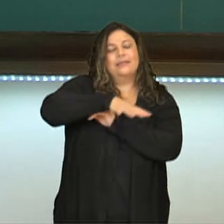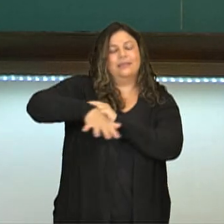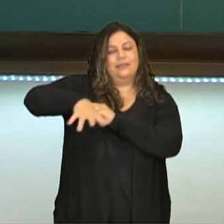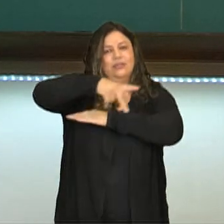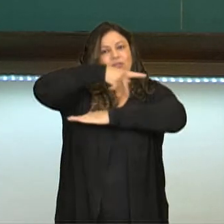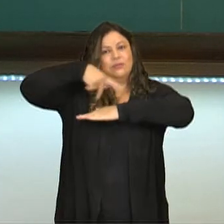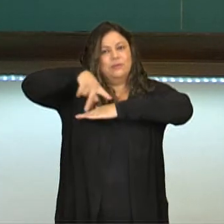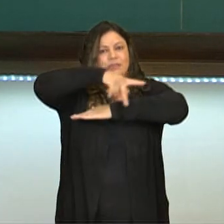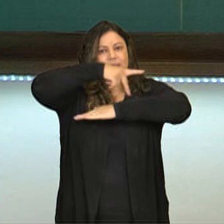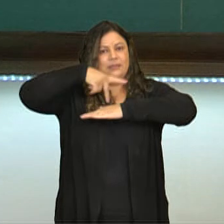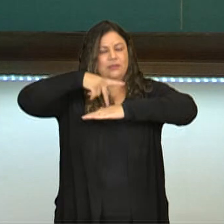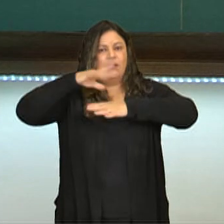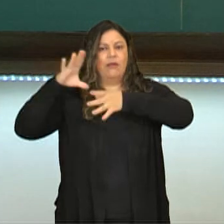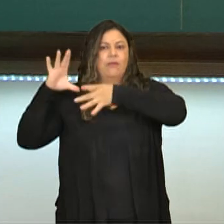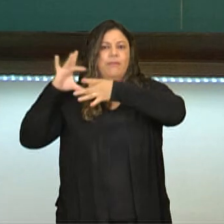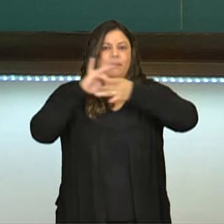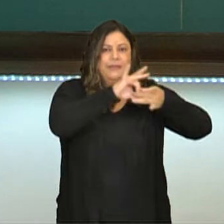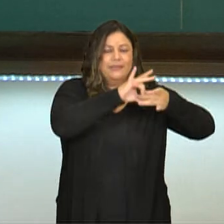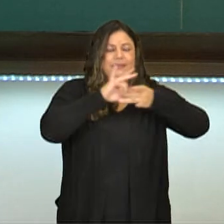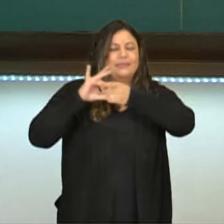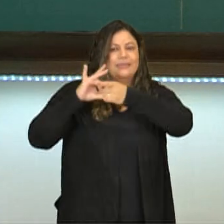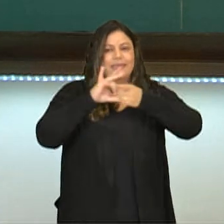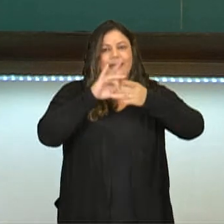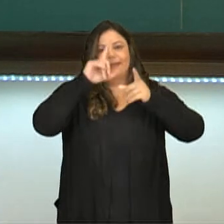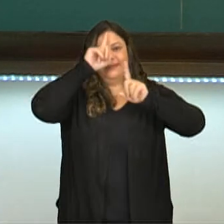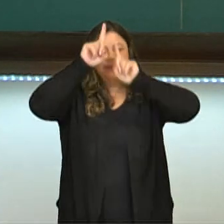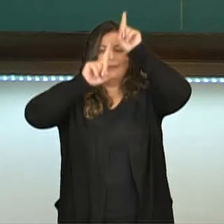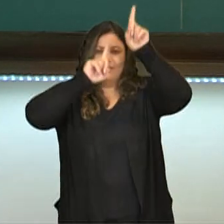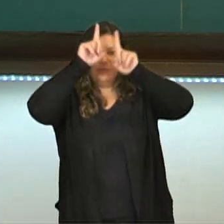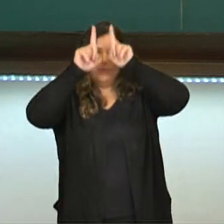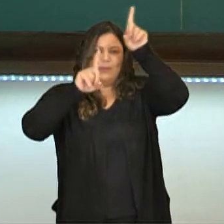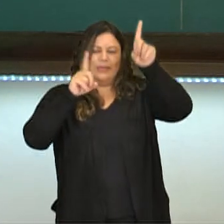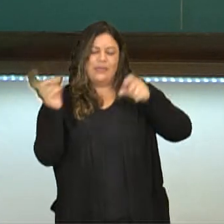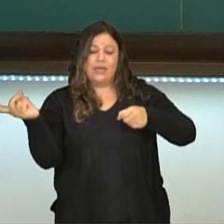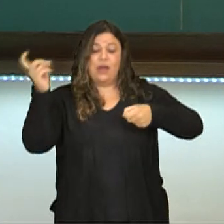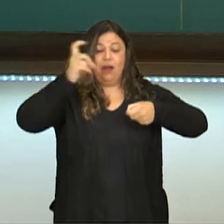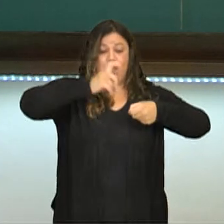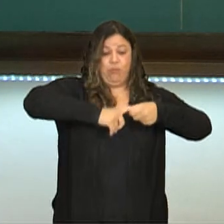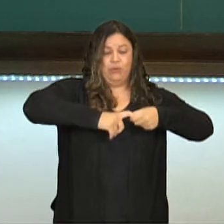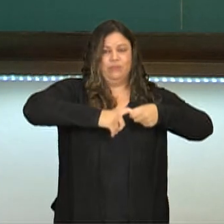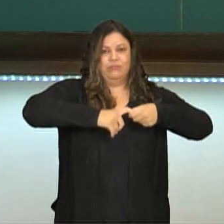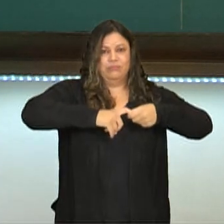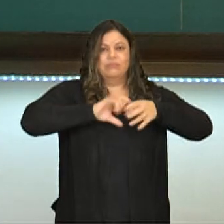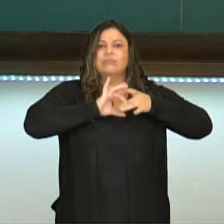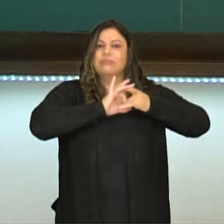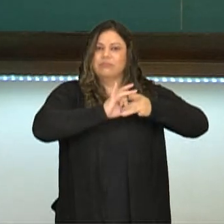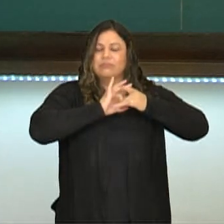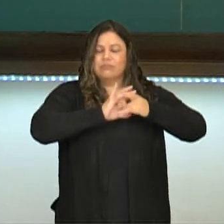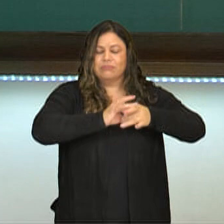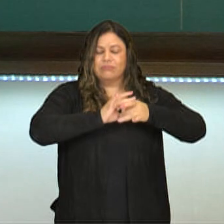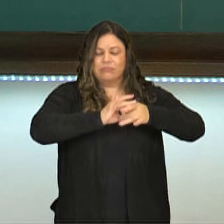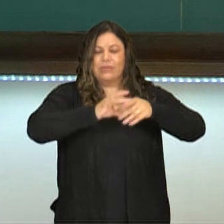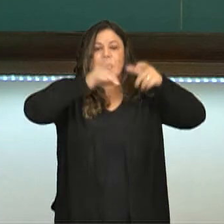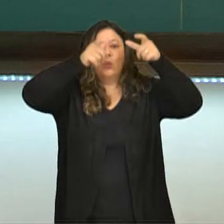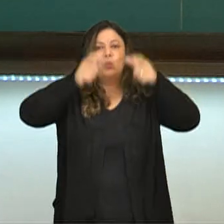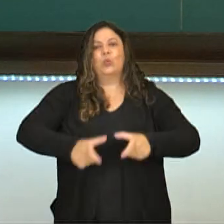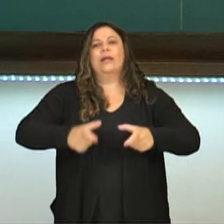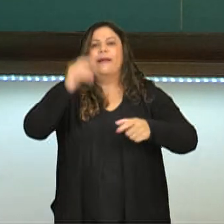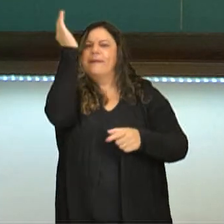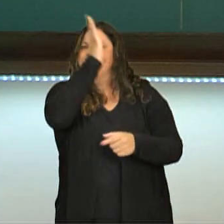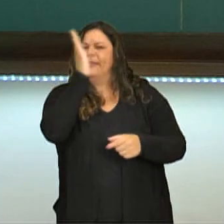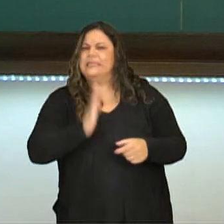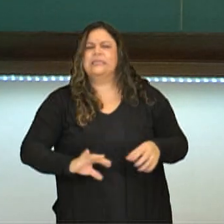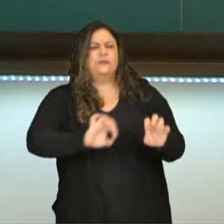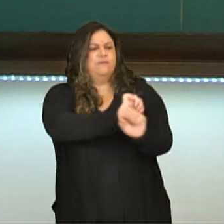está estritamente ligada a uma ideia de pertencimento, de território. Então, o Brasil é um território muito